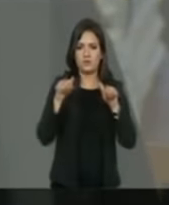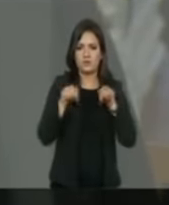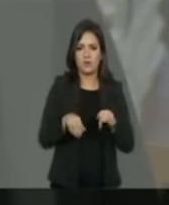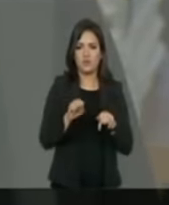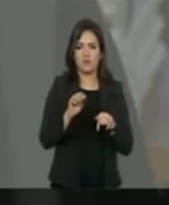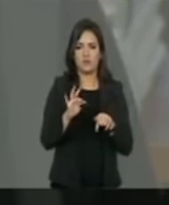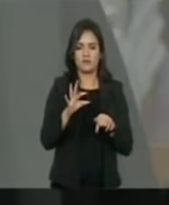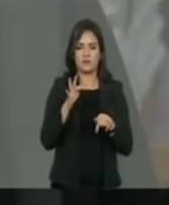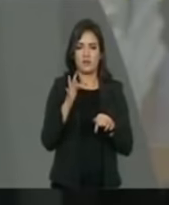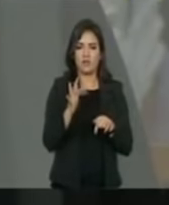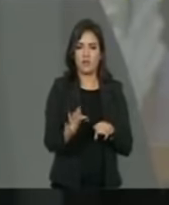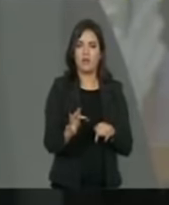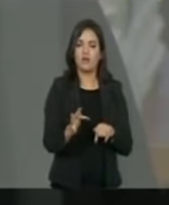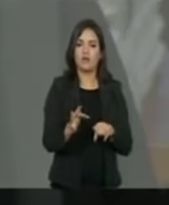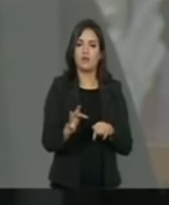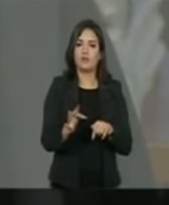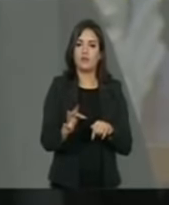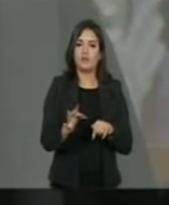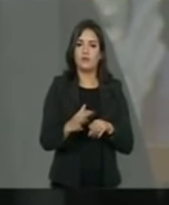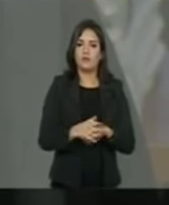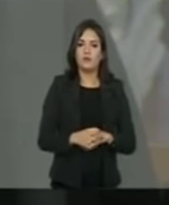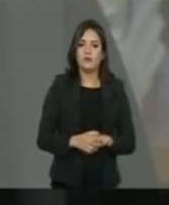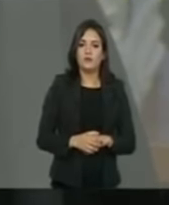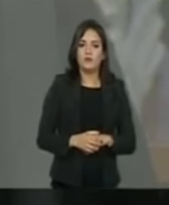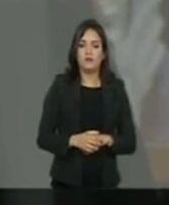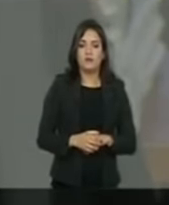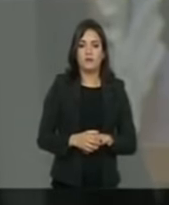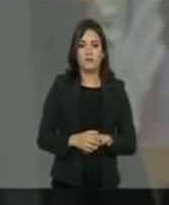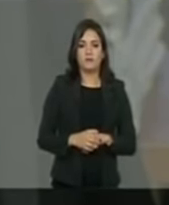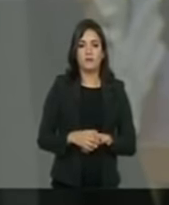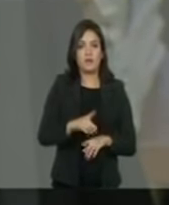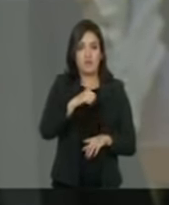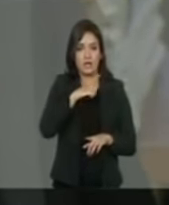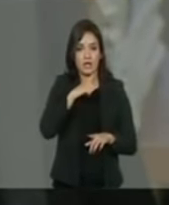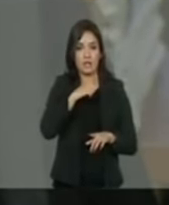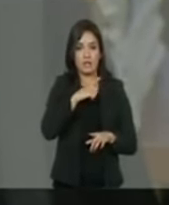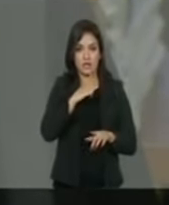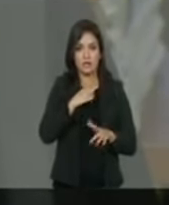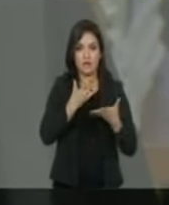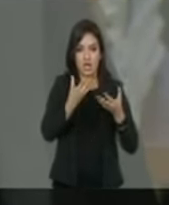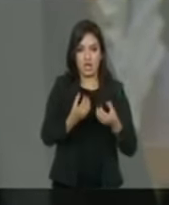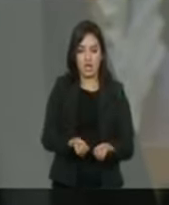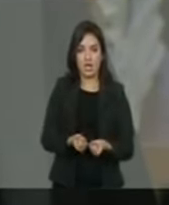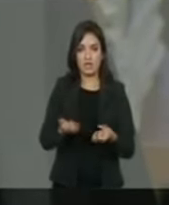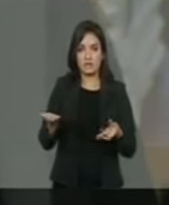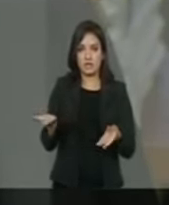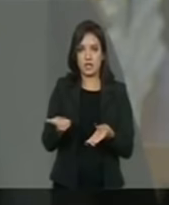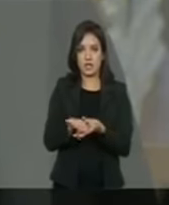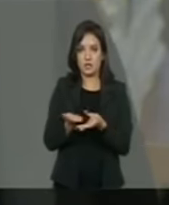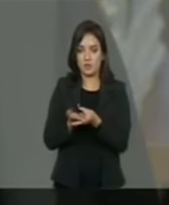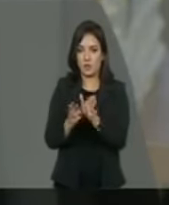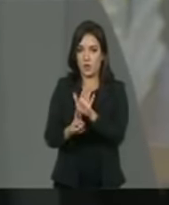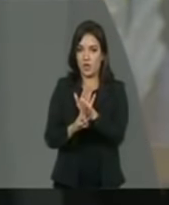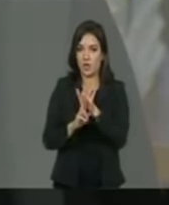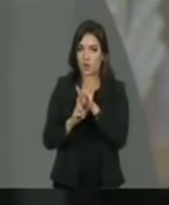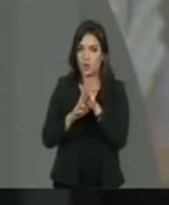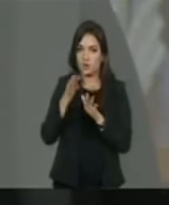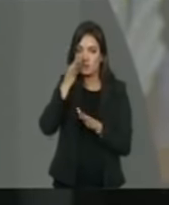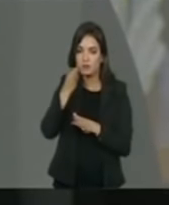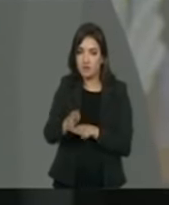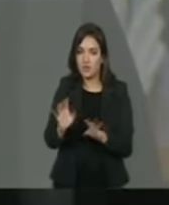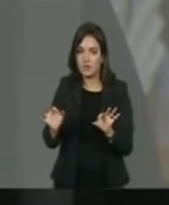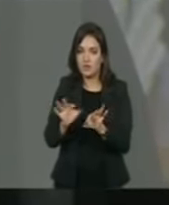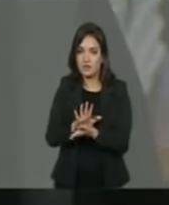sejam aqueles que exigem o trânsito em julgado da condenação penal para efeito de sua